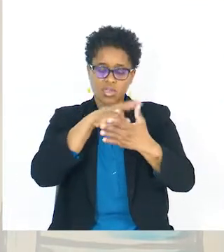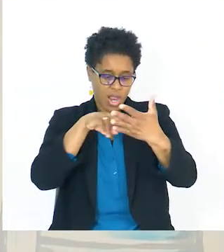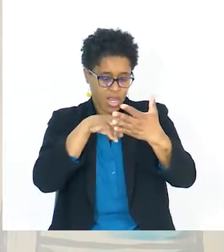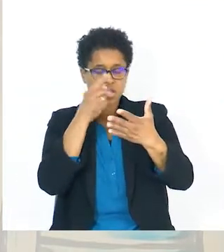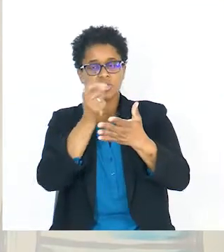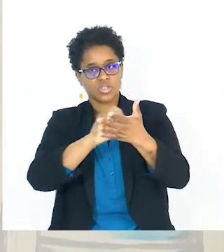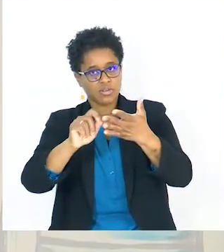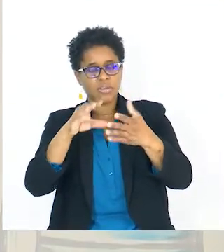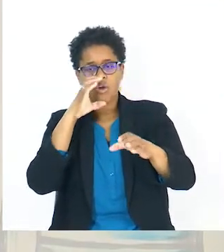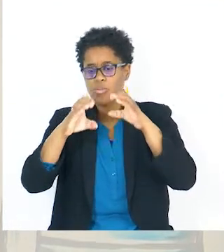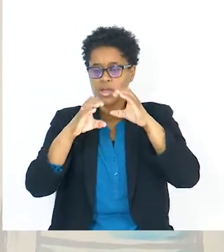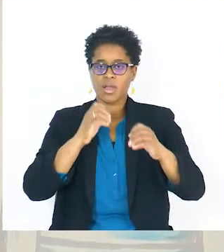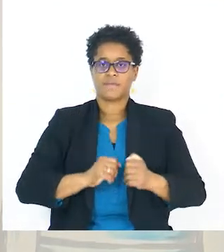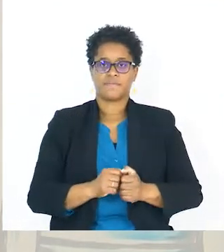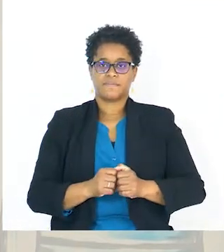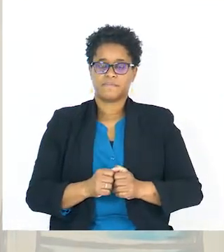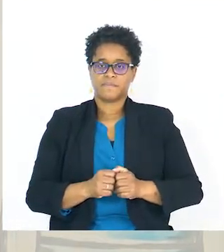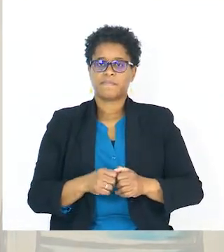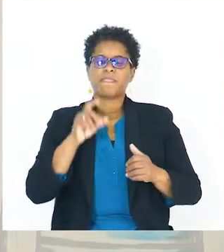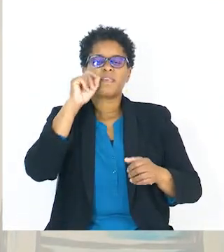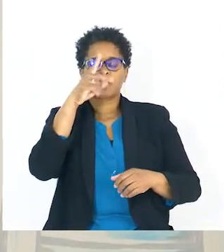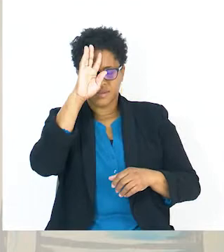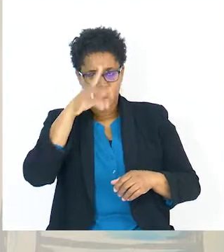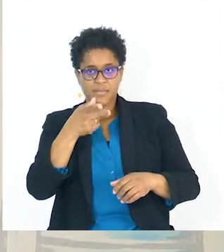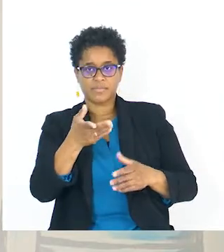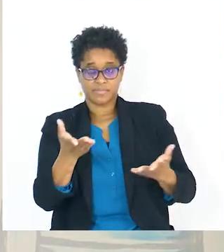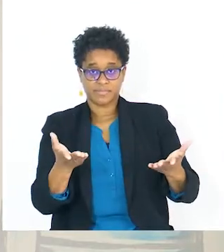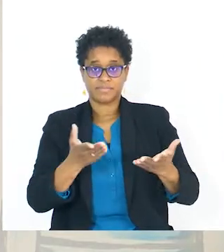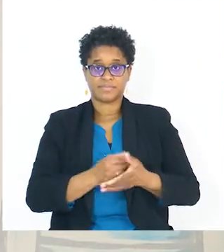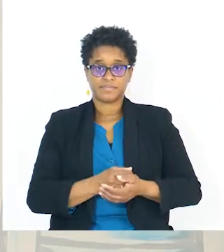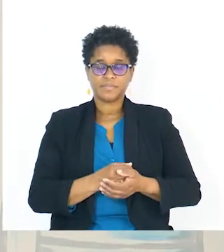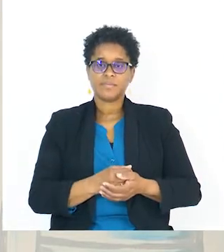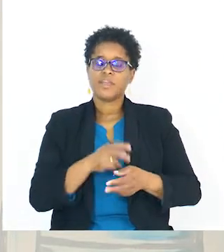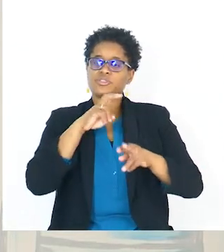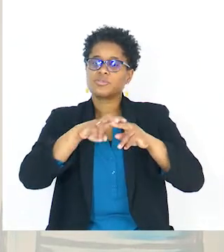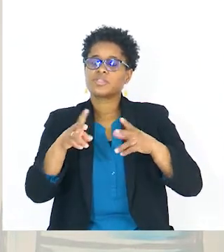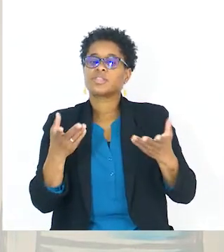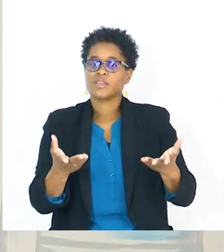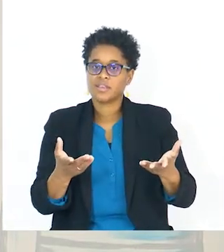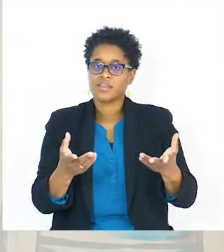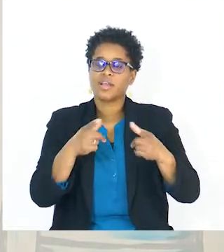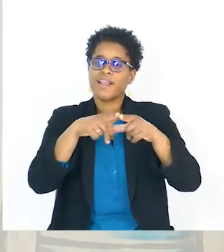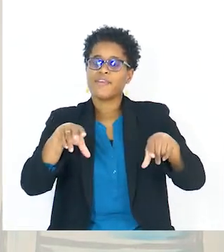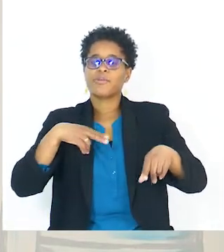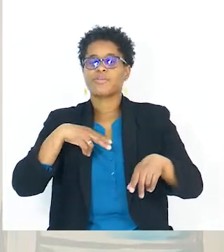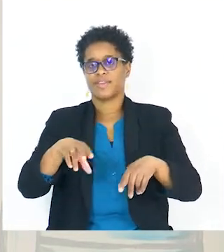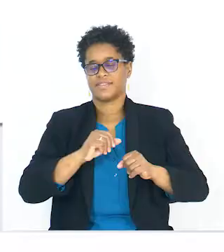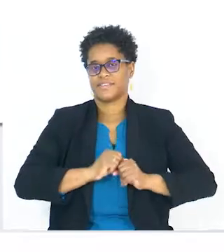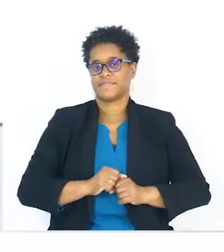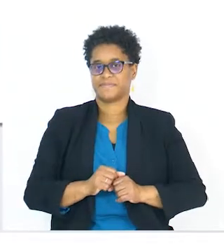a ler, a escrever, a comunicar? Alguém sabe? É a disciplina de